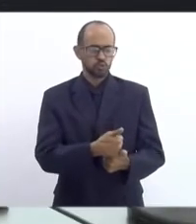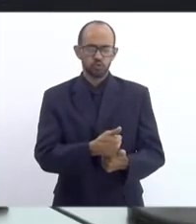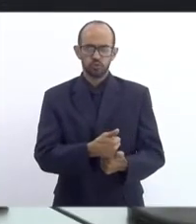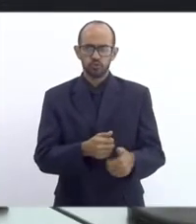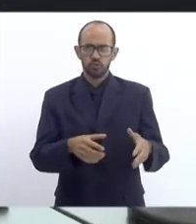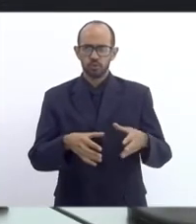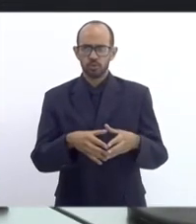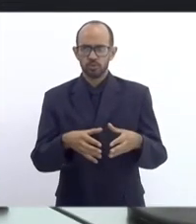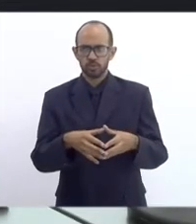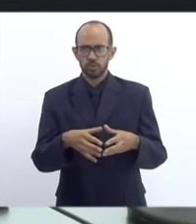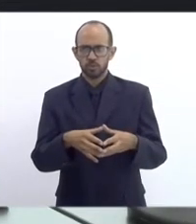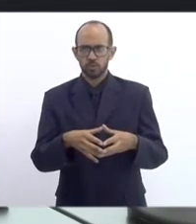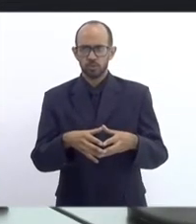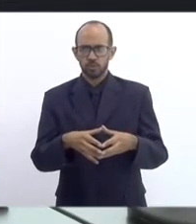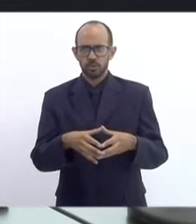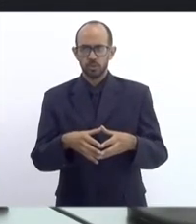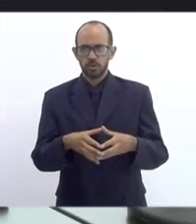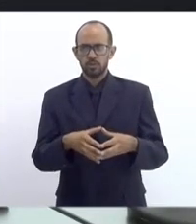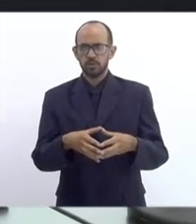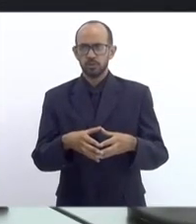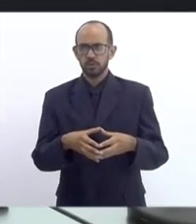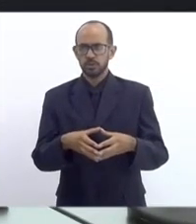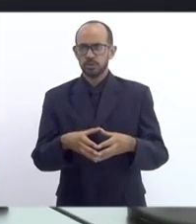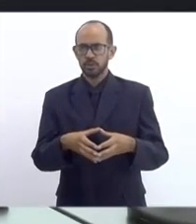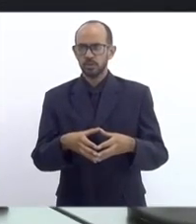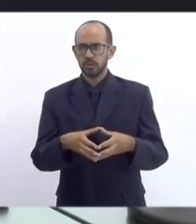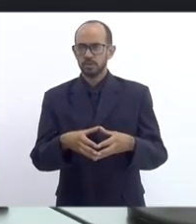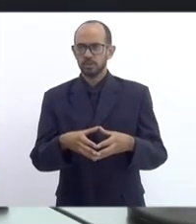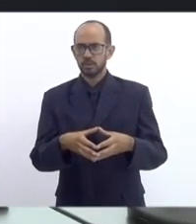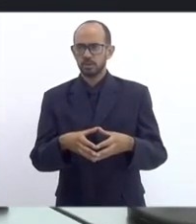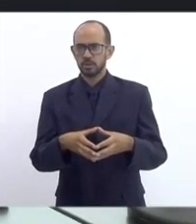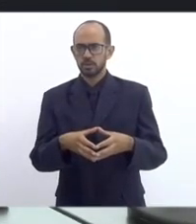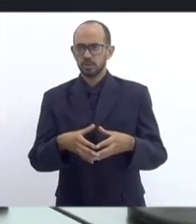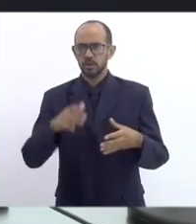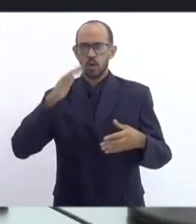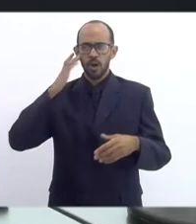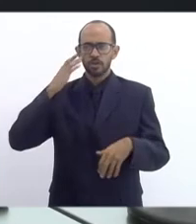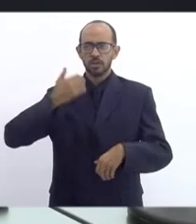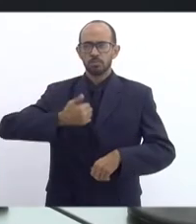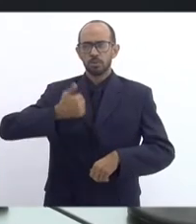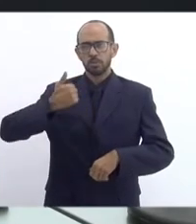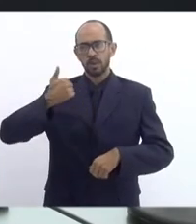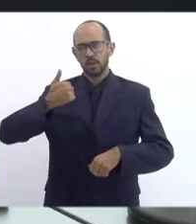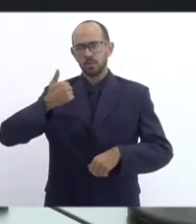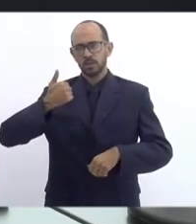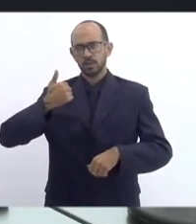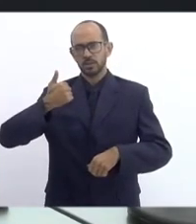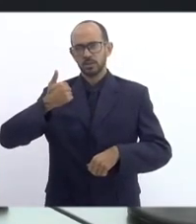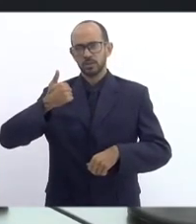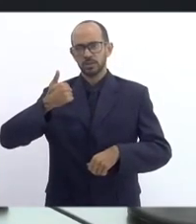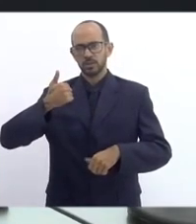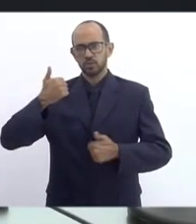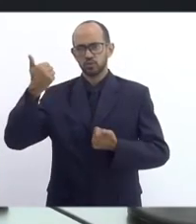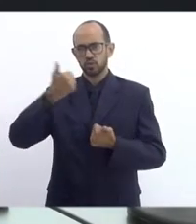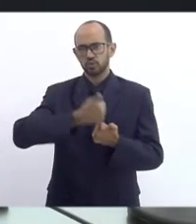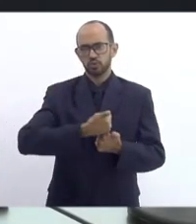substitutivo. E eu acho que é a primeira vez que eu vejo um substitutivo de comissão vir a